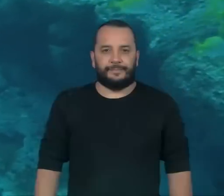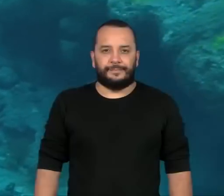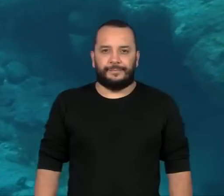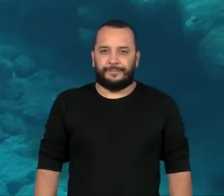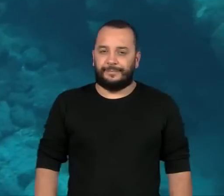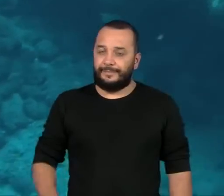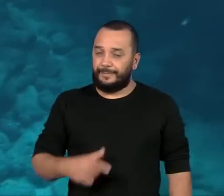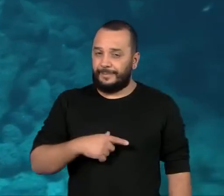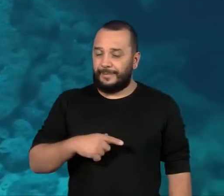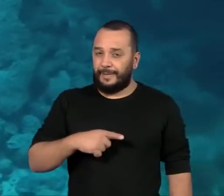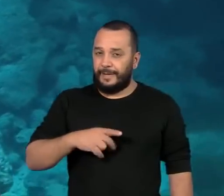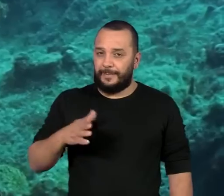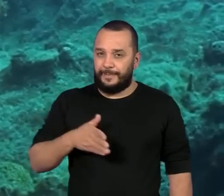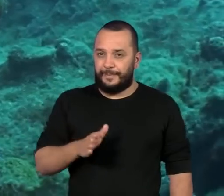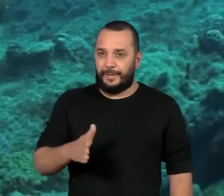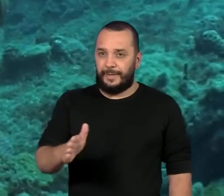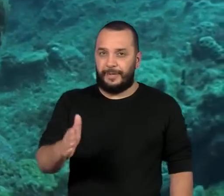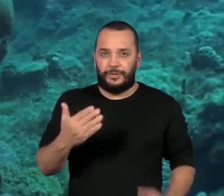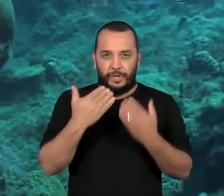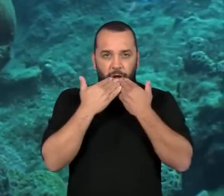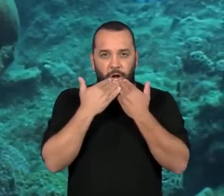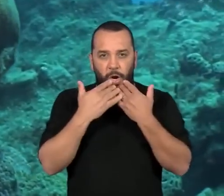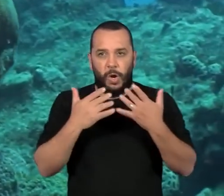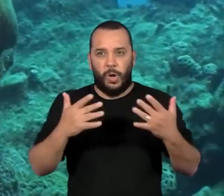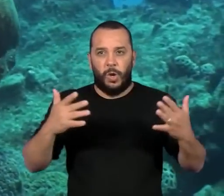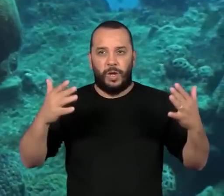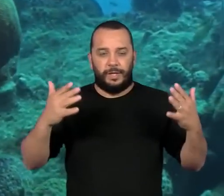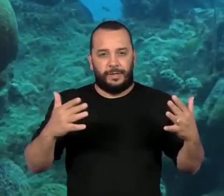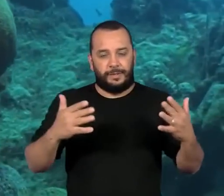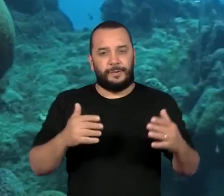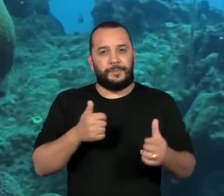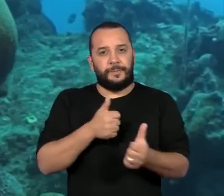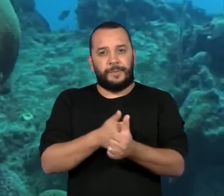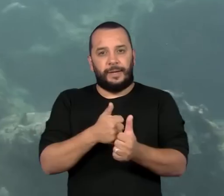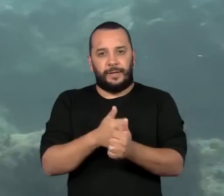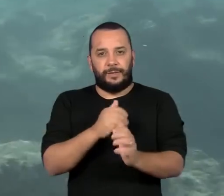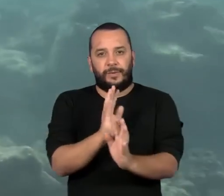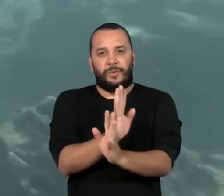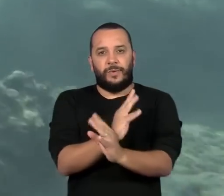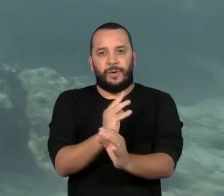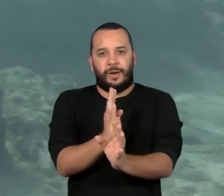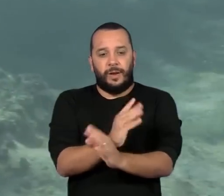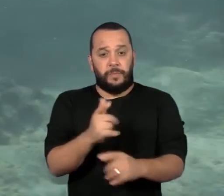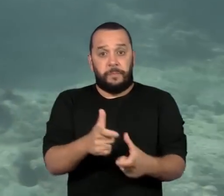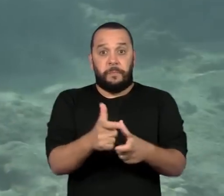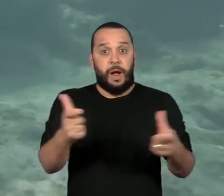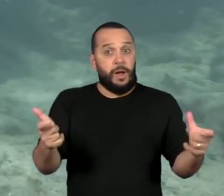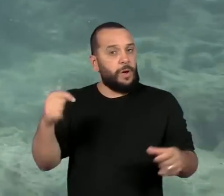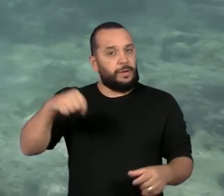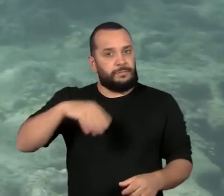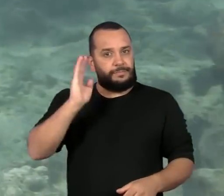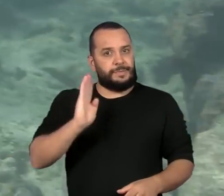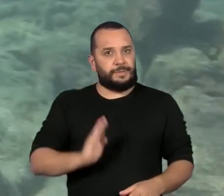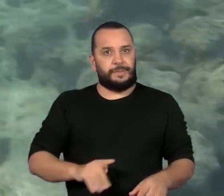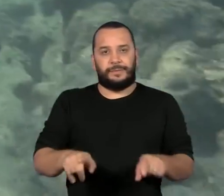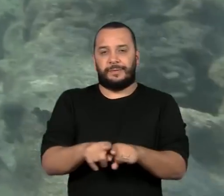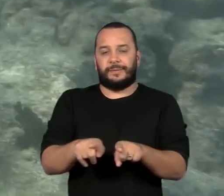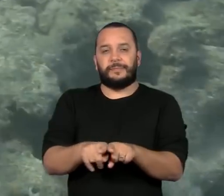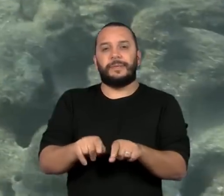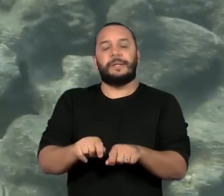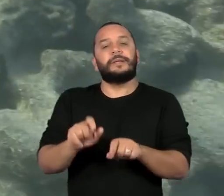peixes coloridos passeiam por um dos maiores bancos de corais do país. Tartarugas deslizam pelas